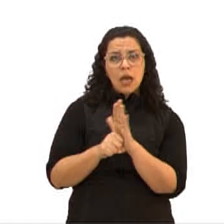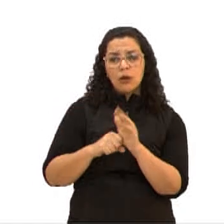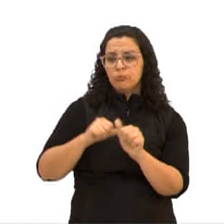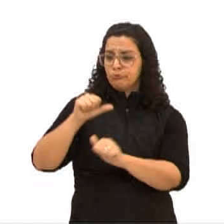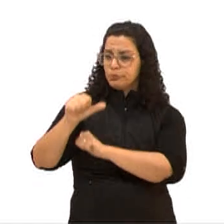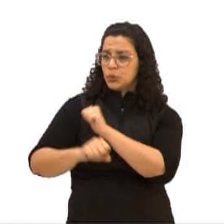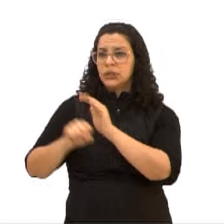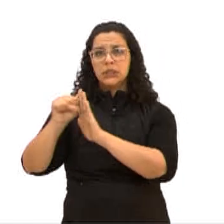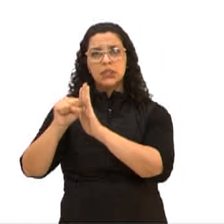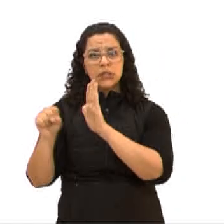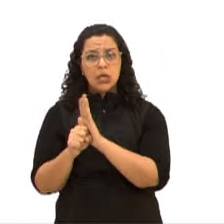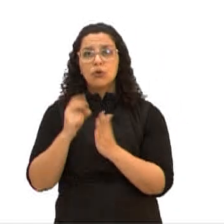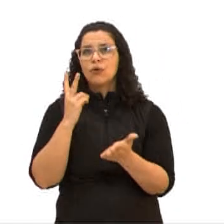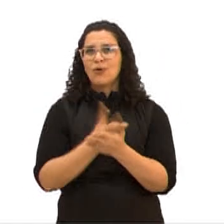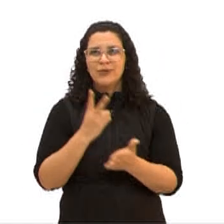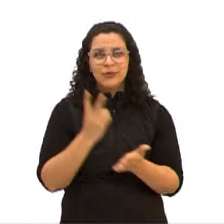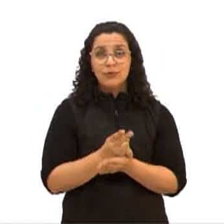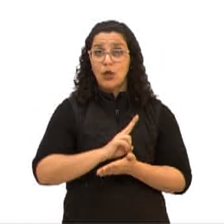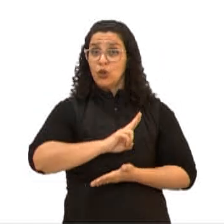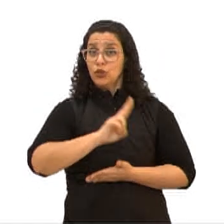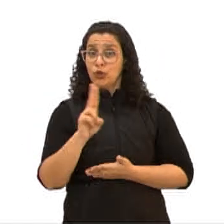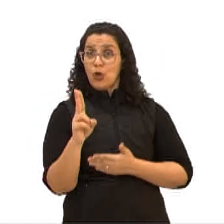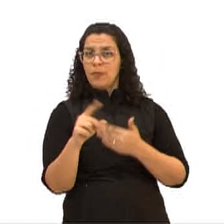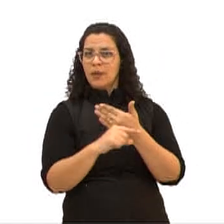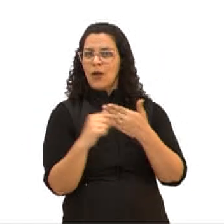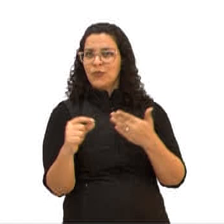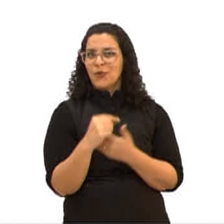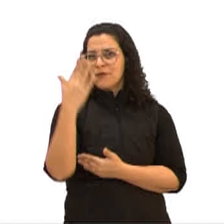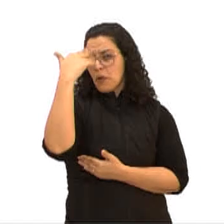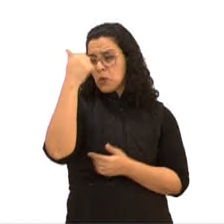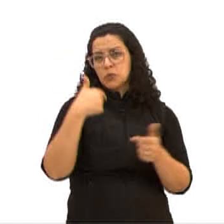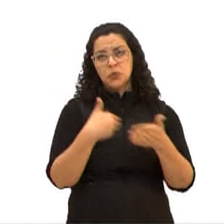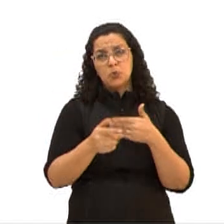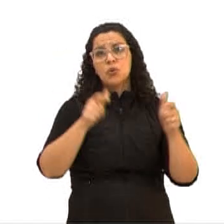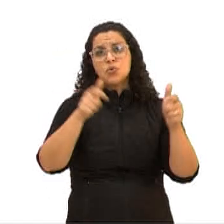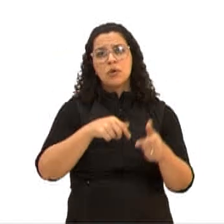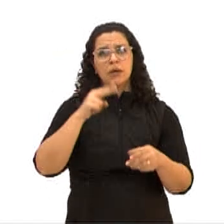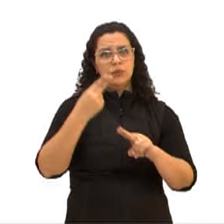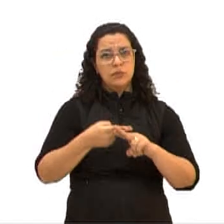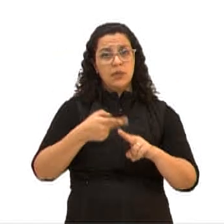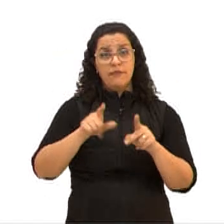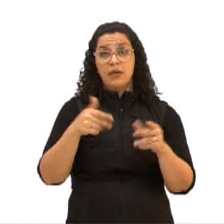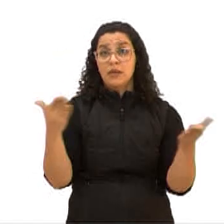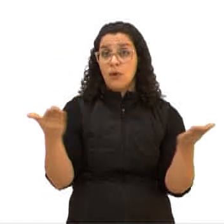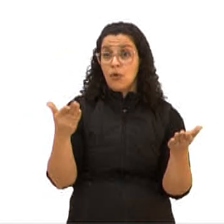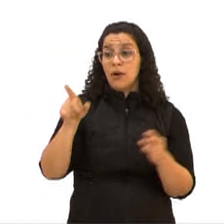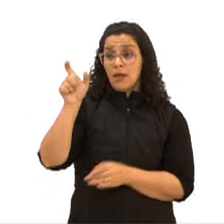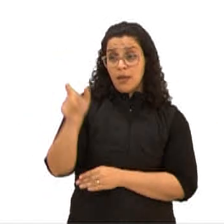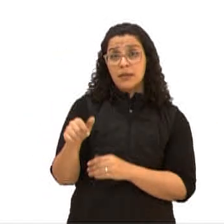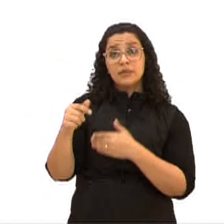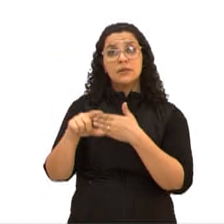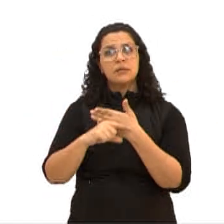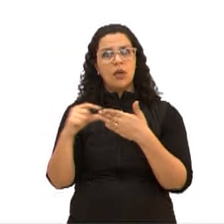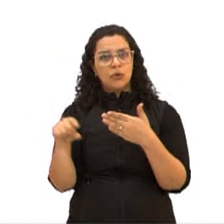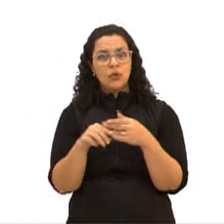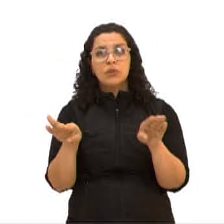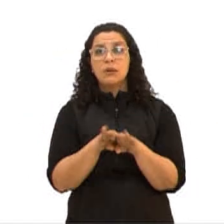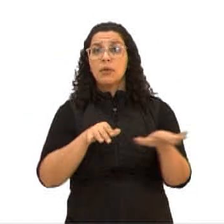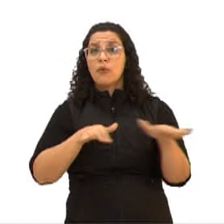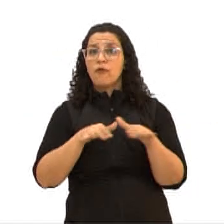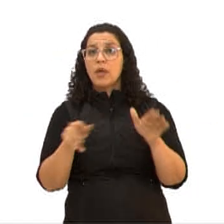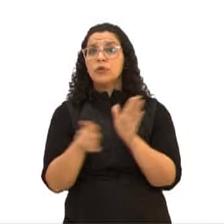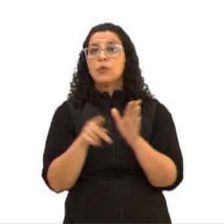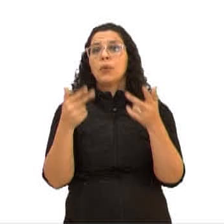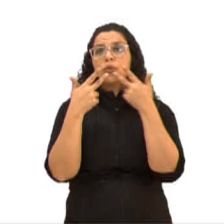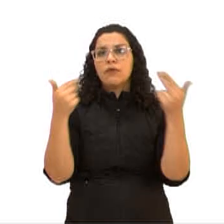sai século, ou seja, indiferente até mesmo de qual plataforma será utilizada. É a eles e aos movimentos e inovações